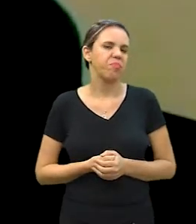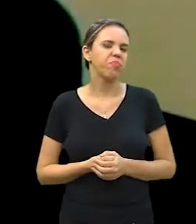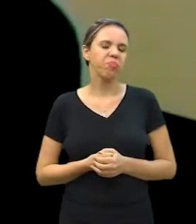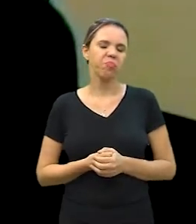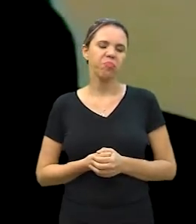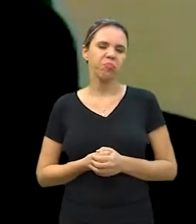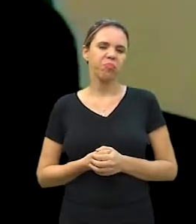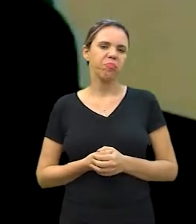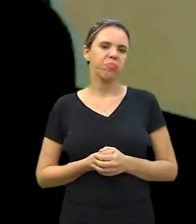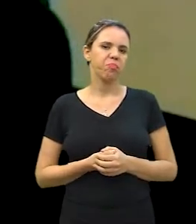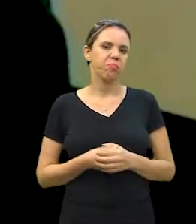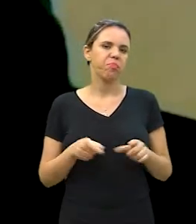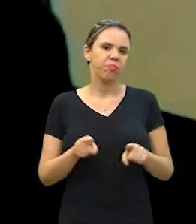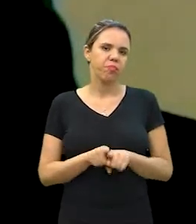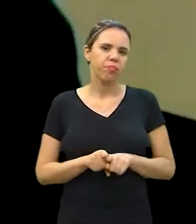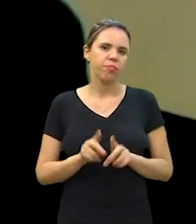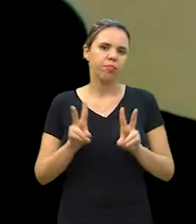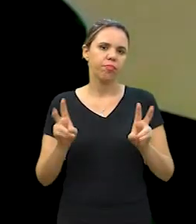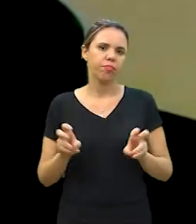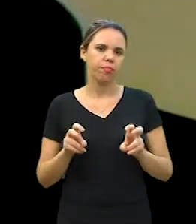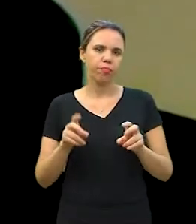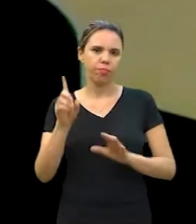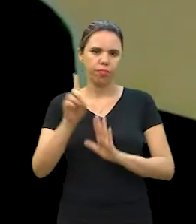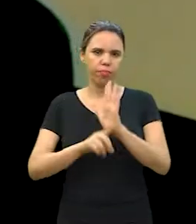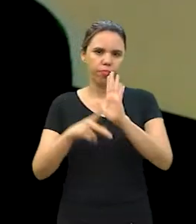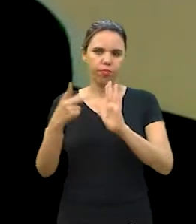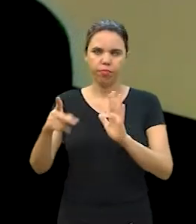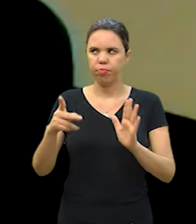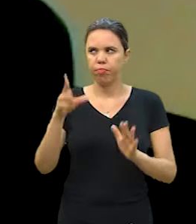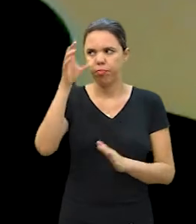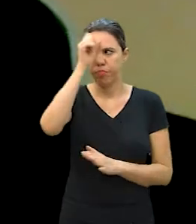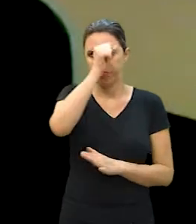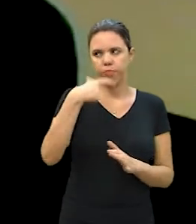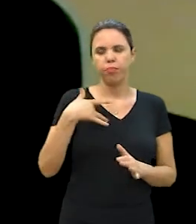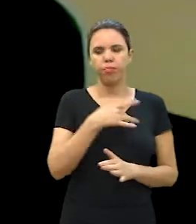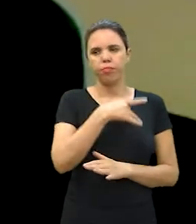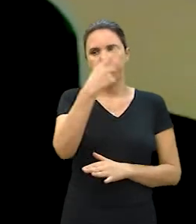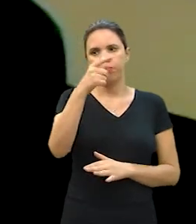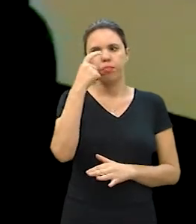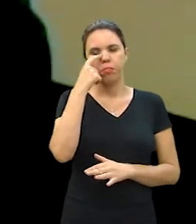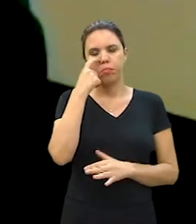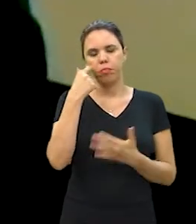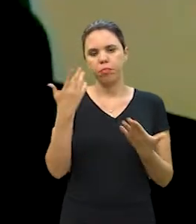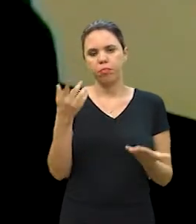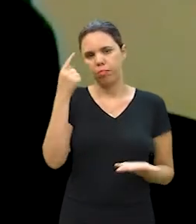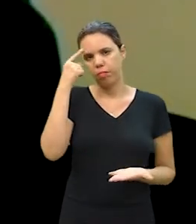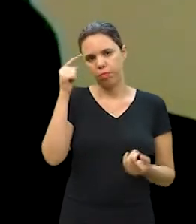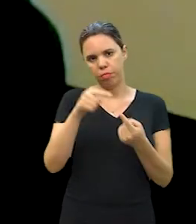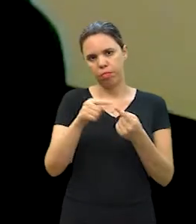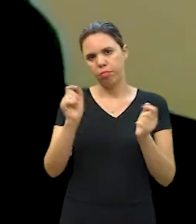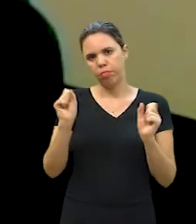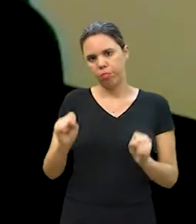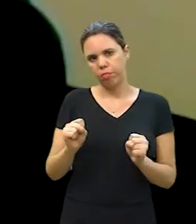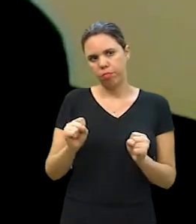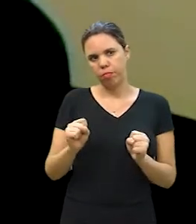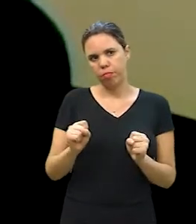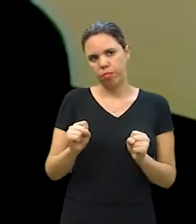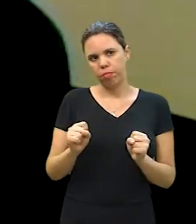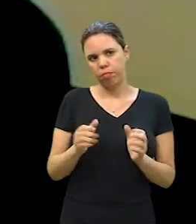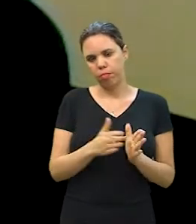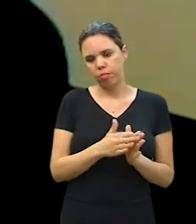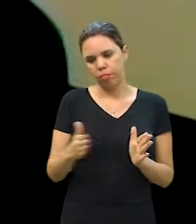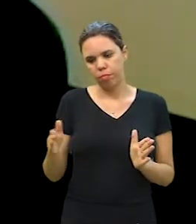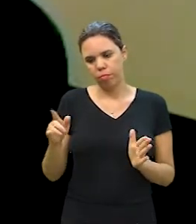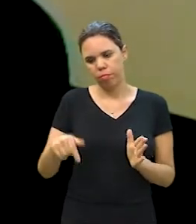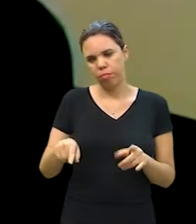e capacitadas também sobre os seus direitos, sobre a sua saúde, enfim. A ideia é que a gente possa aportar